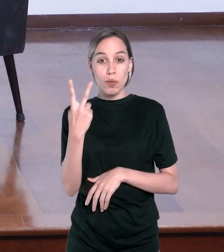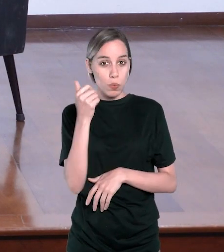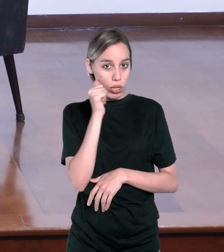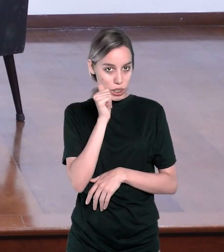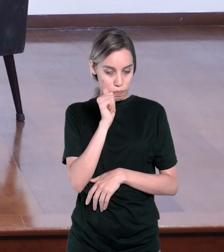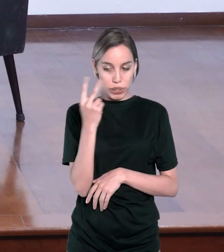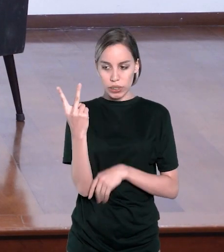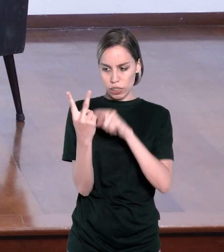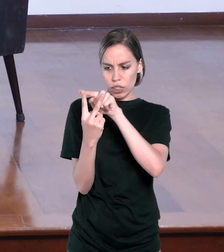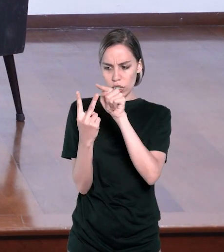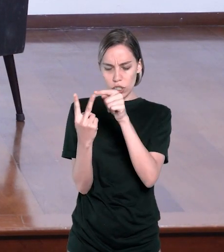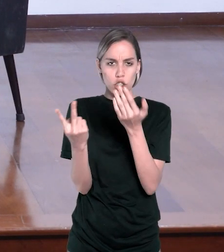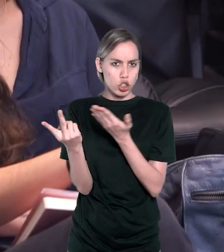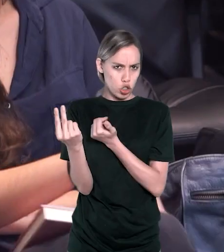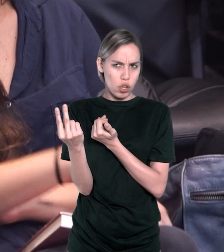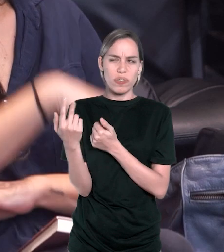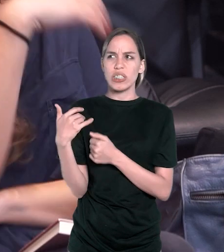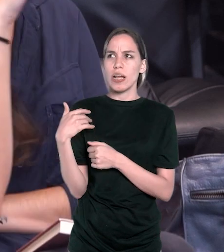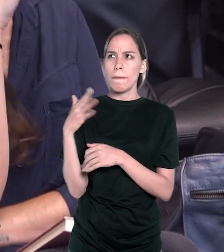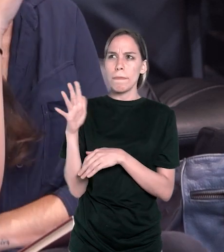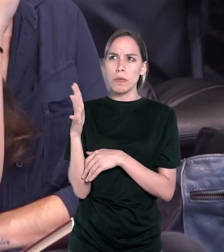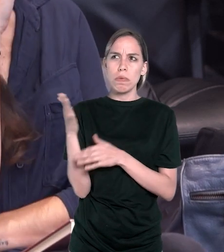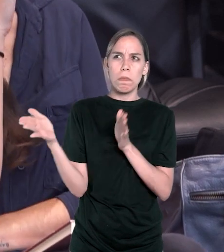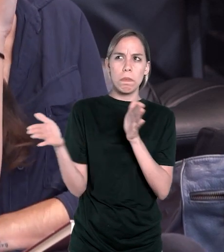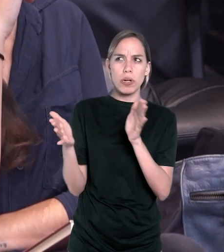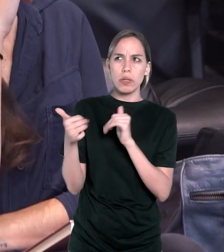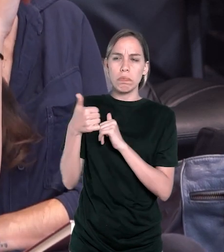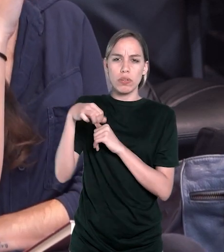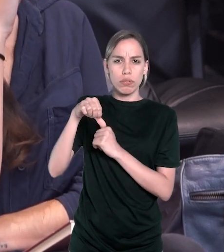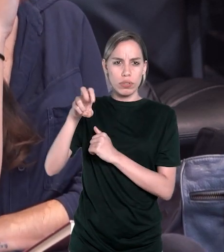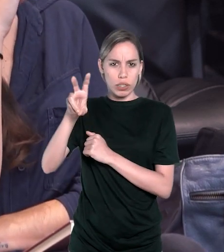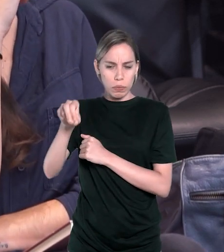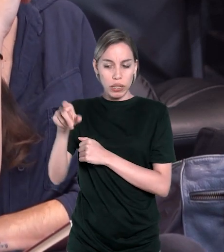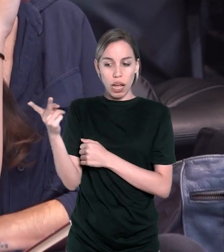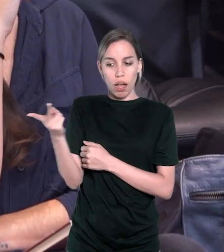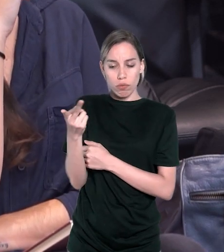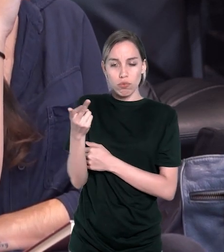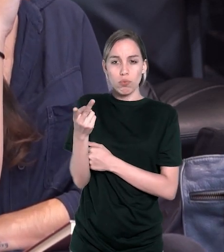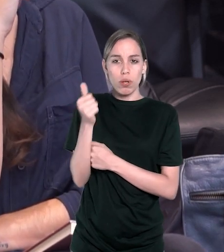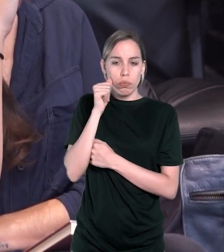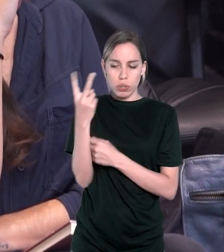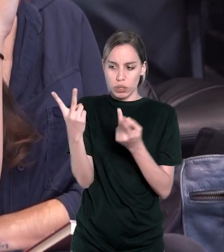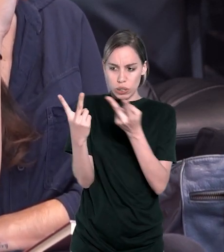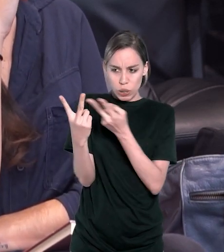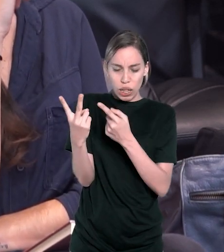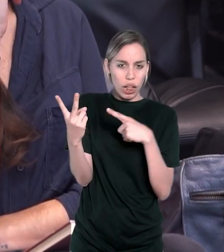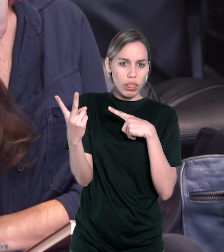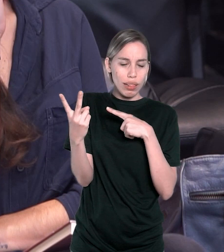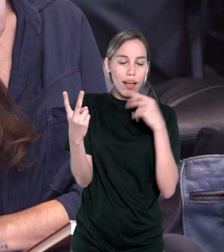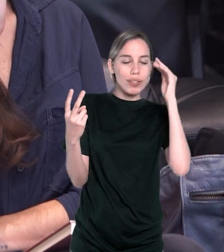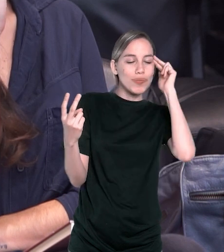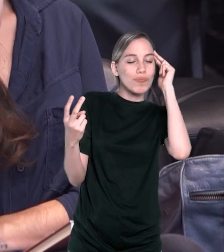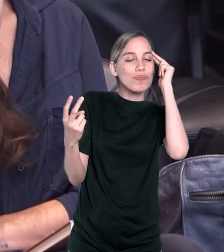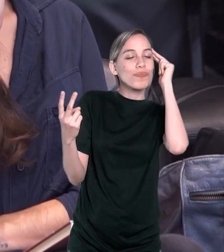são jovens nos anos 1950, têm uma série de sonhos e não se conseguem realizar esses sonhos